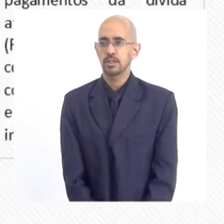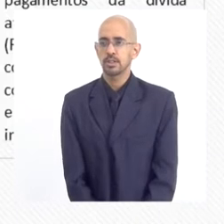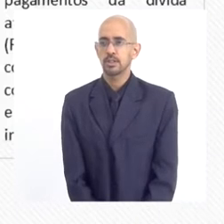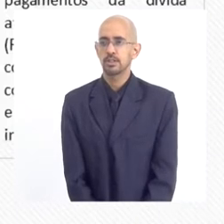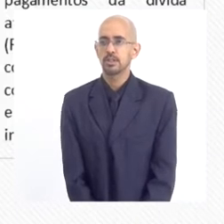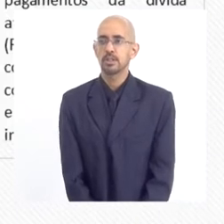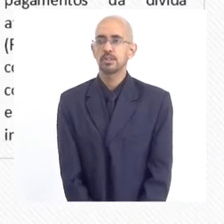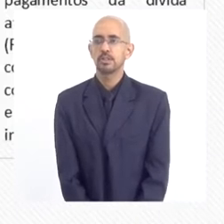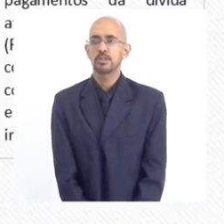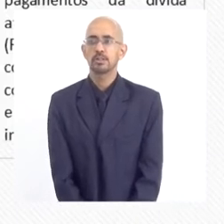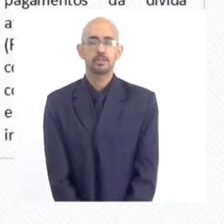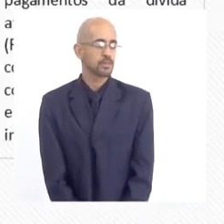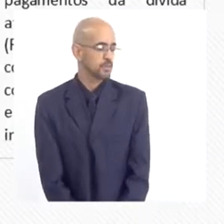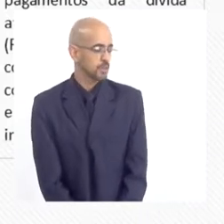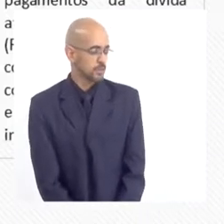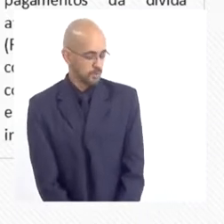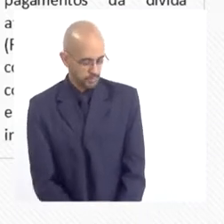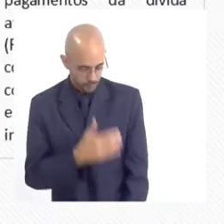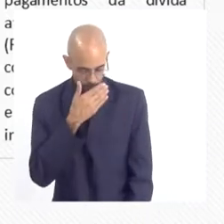Caiu lá a conexão, tá fora.